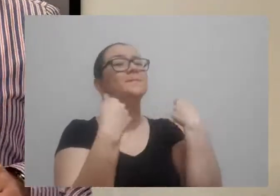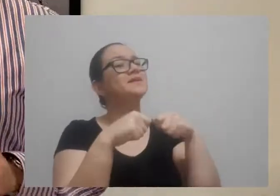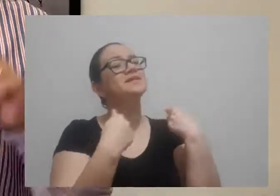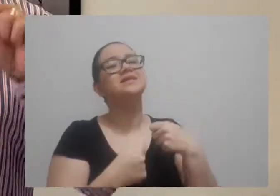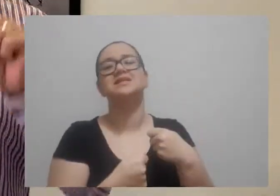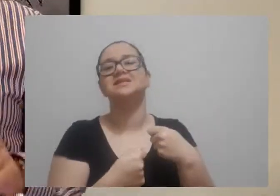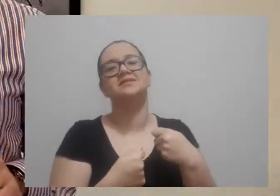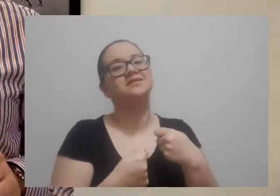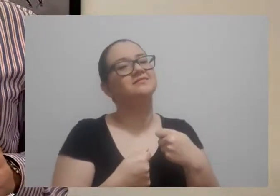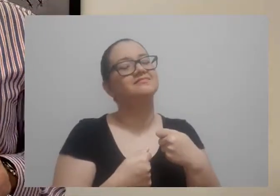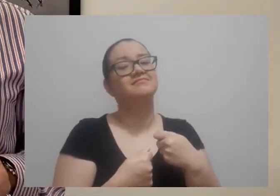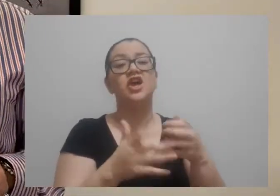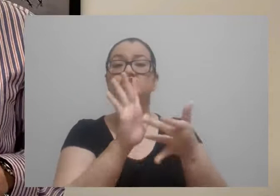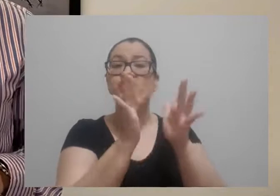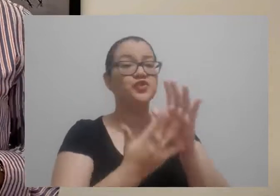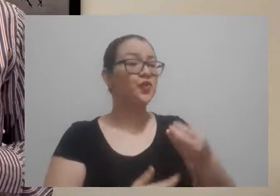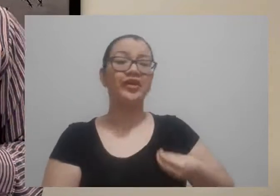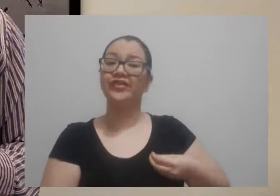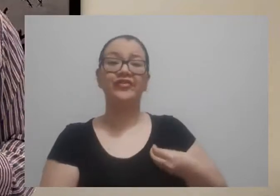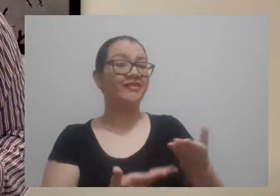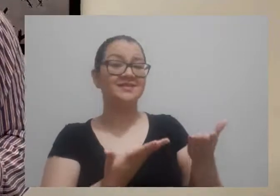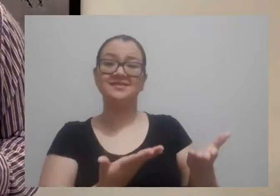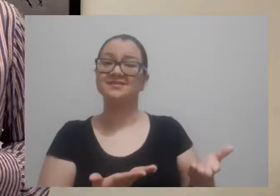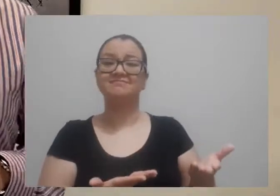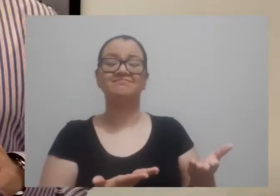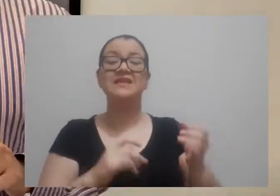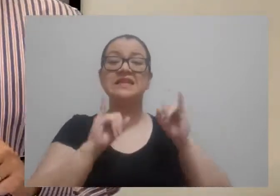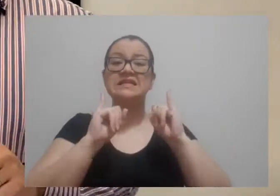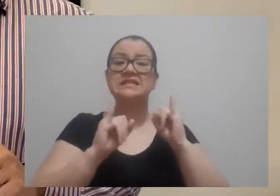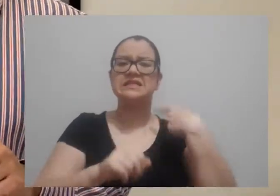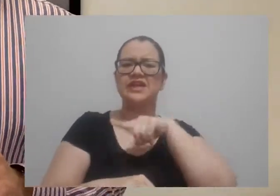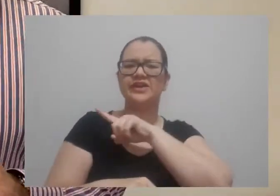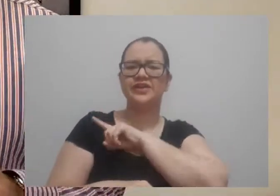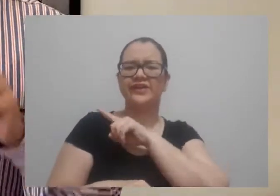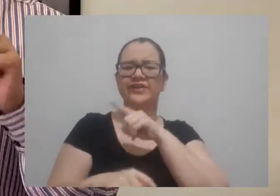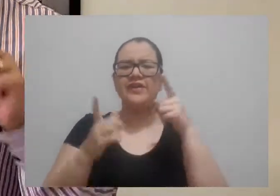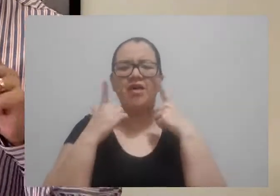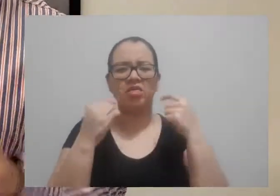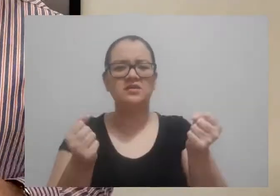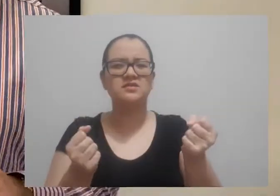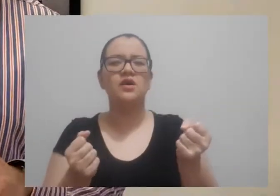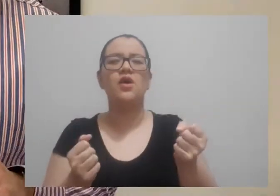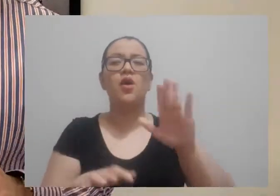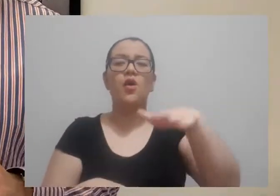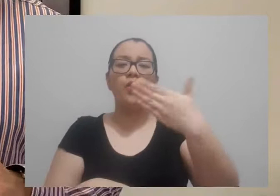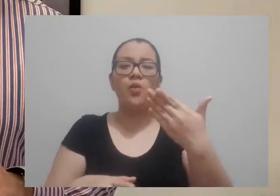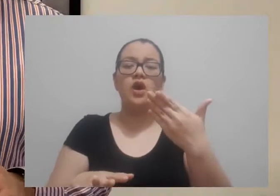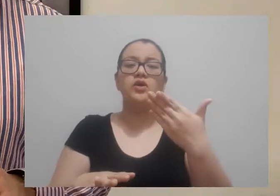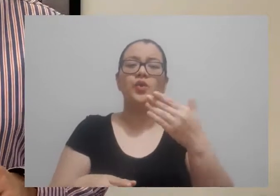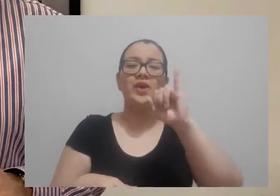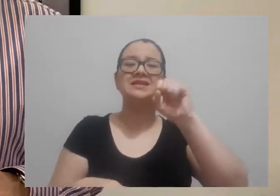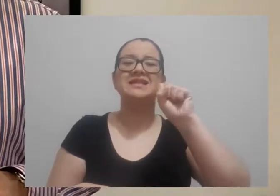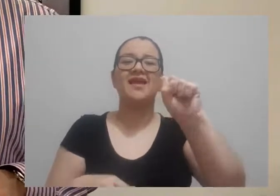mesmo cumpriu. Se nós prestarmos atenção, quando a Escritura faz referência sobre ele, lá em Isaías capítulo 50,